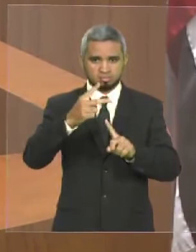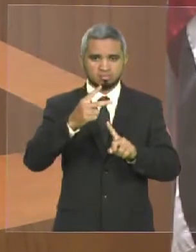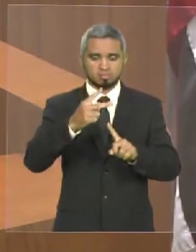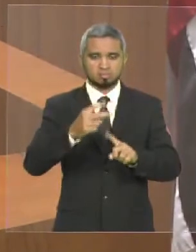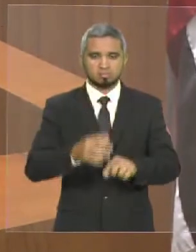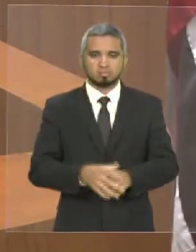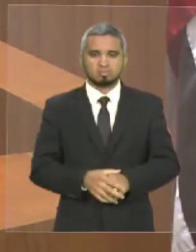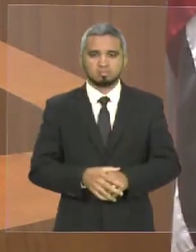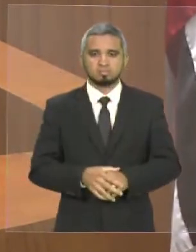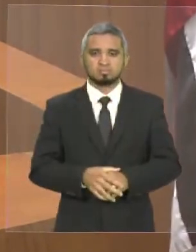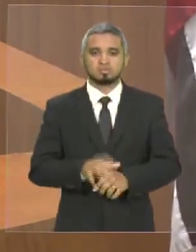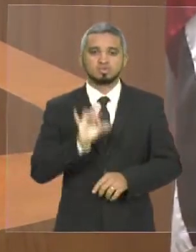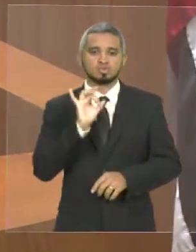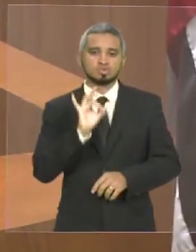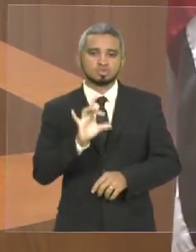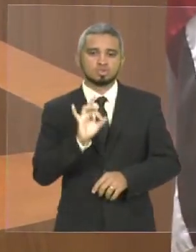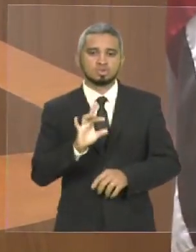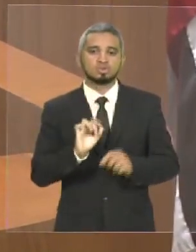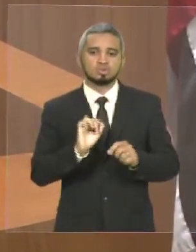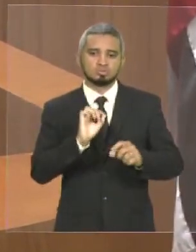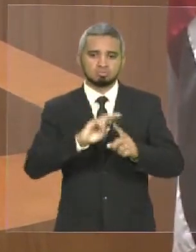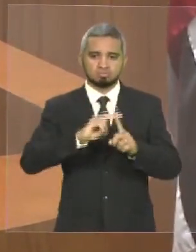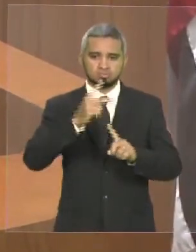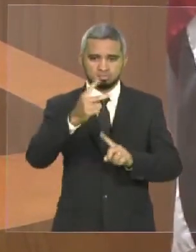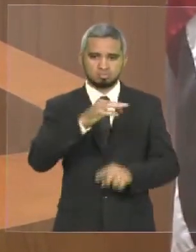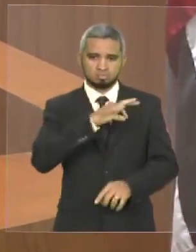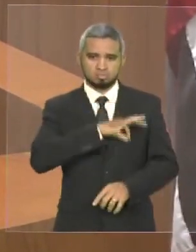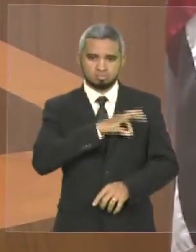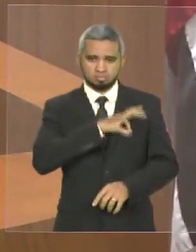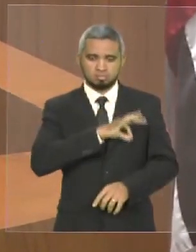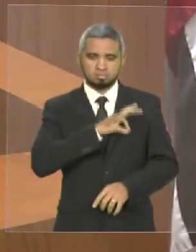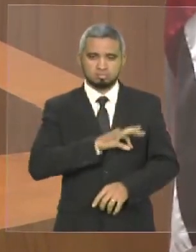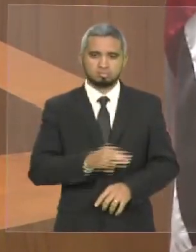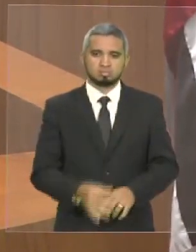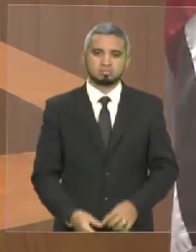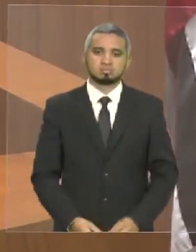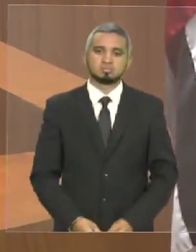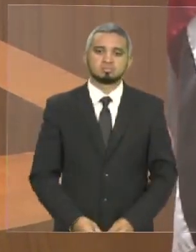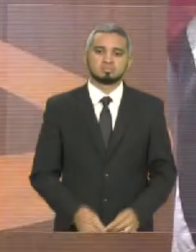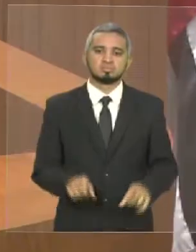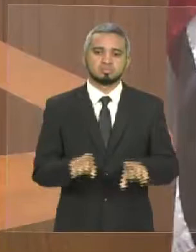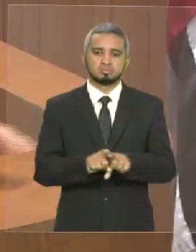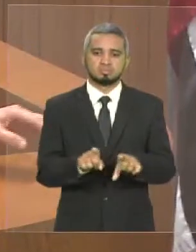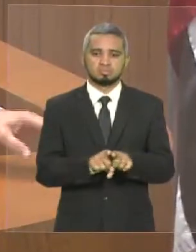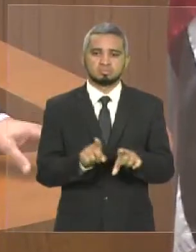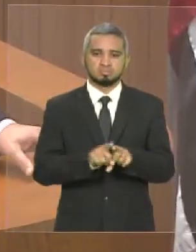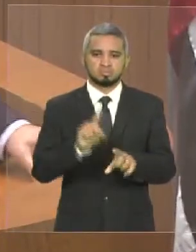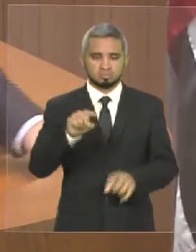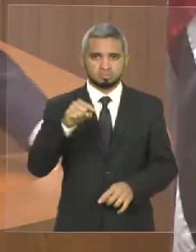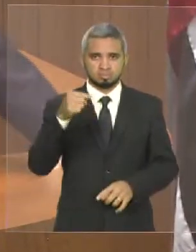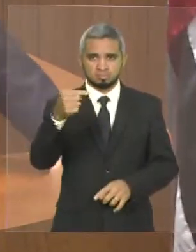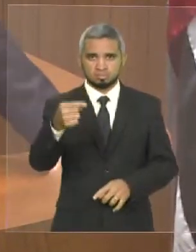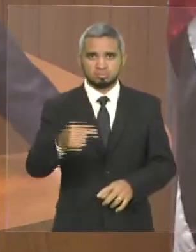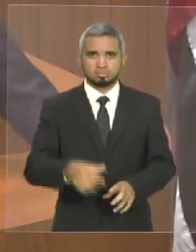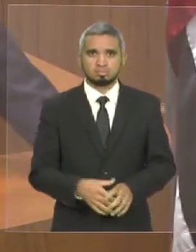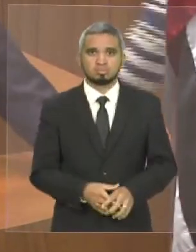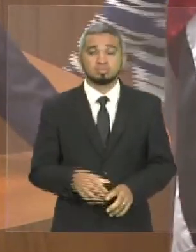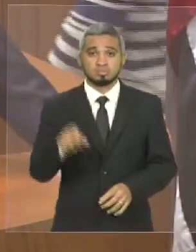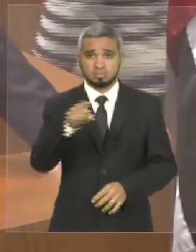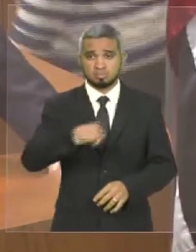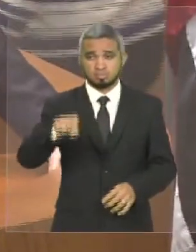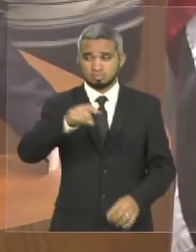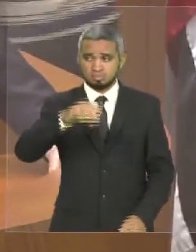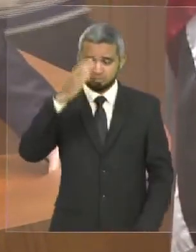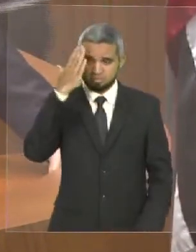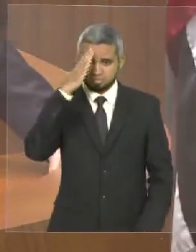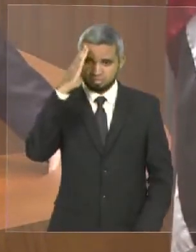corrijo, a recomposição salarial que lhes é devida. Depois, senhores educadores, para que vocês entendam